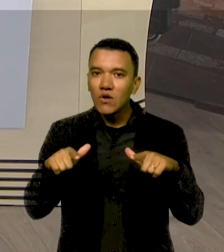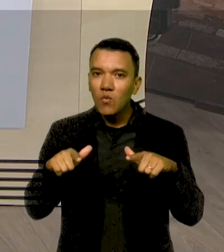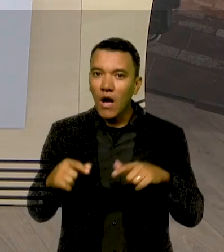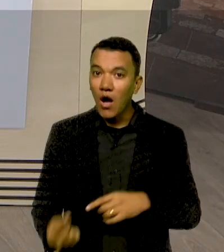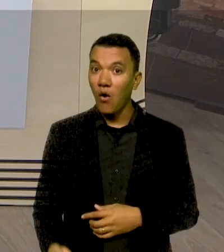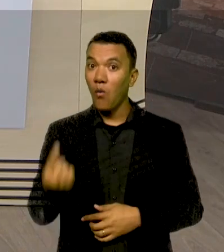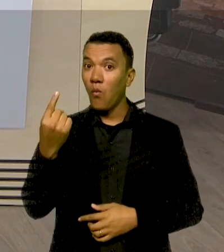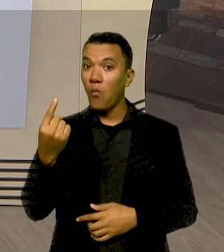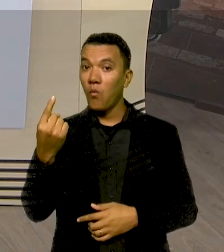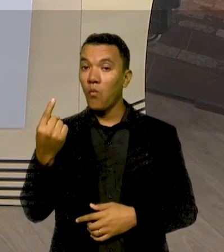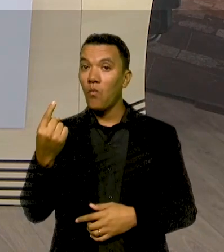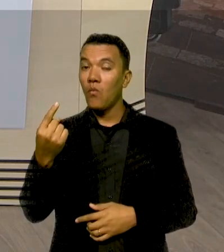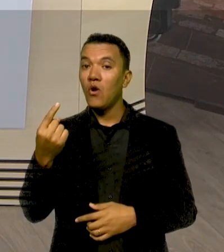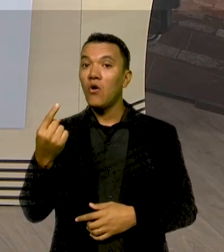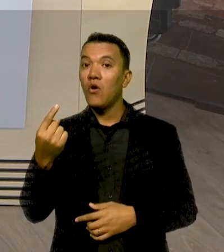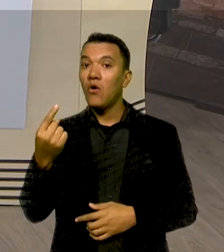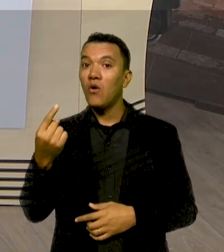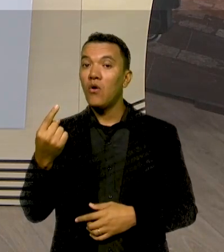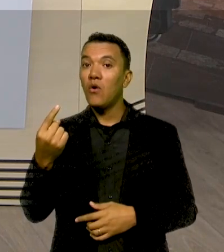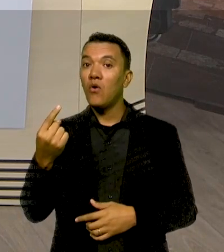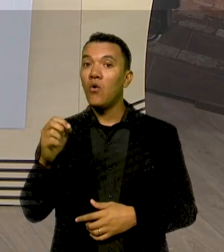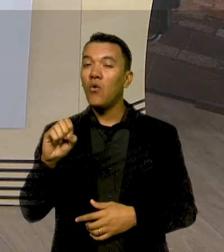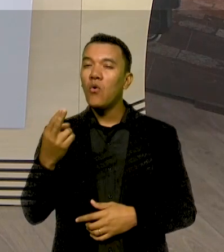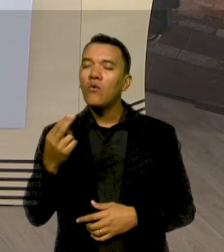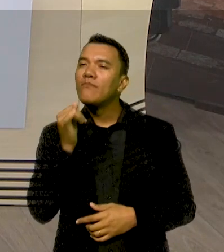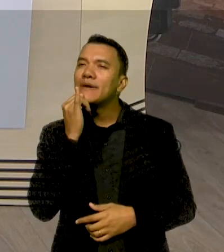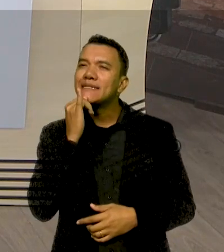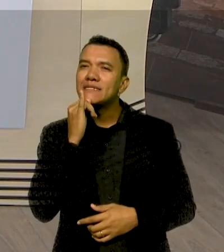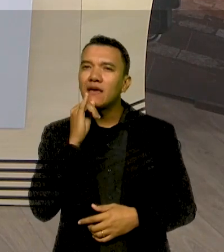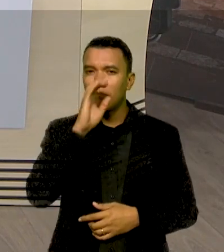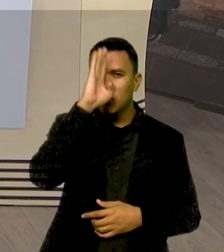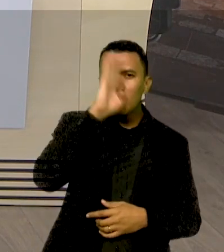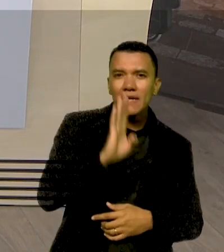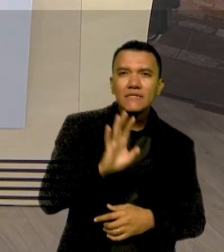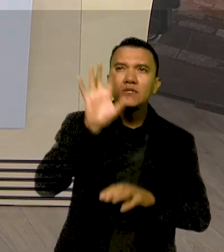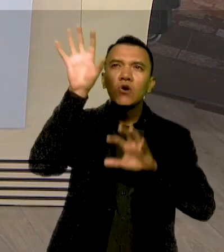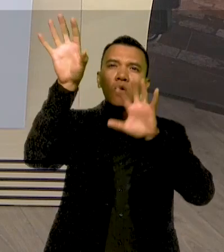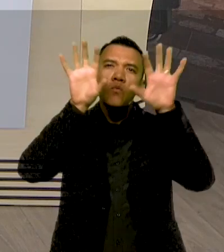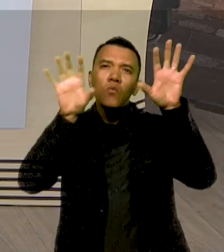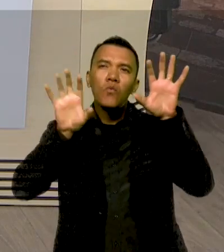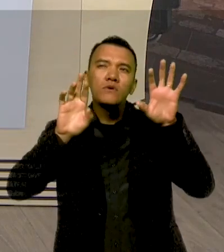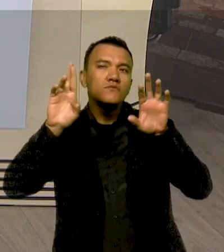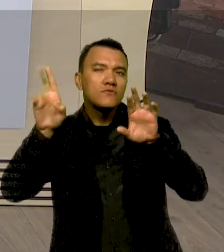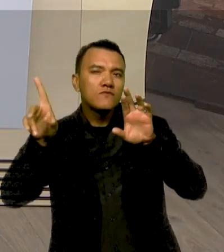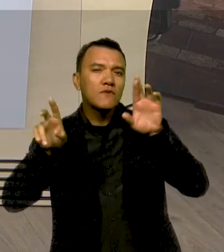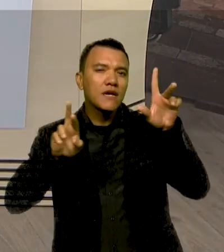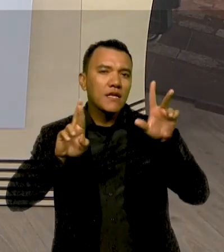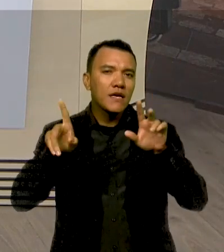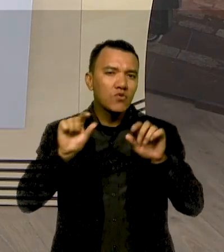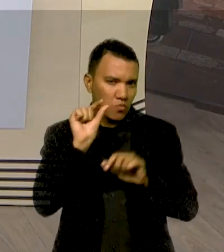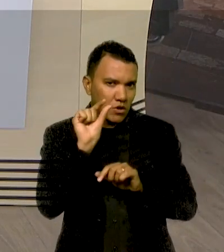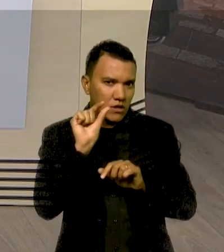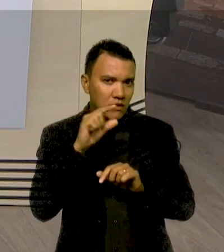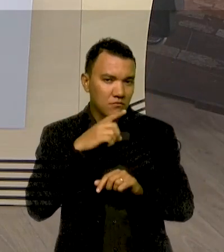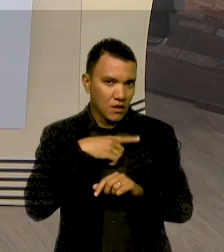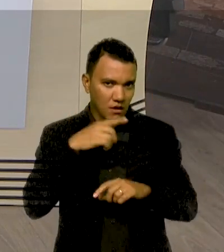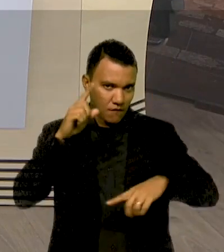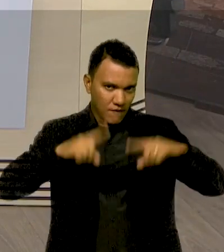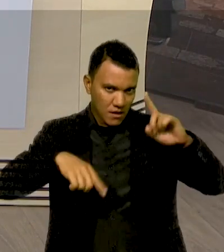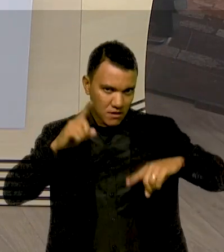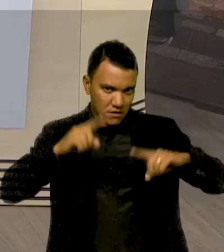alguma alteração de região para região? Alguma coisa, muda alguma cor no sinal ou ela é única? Os sinais são únicos? Tem as variações,